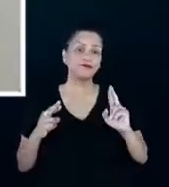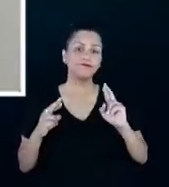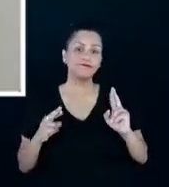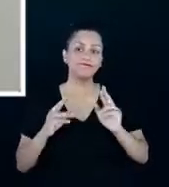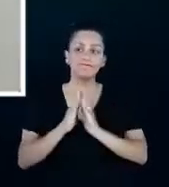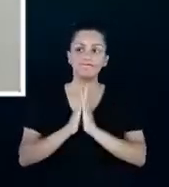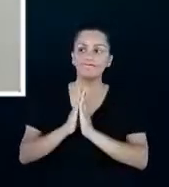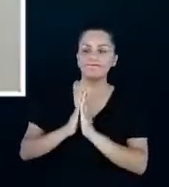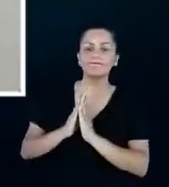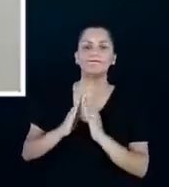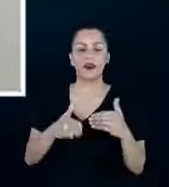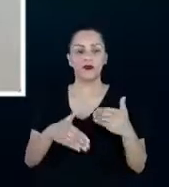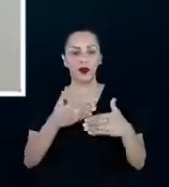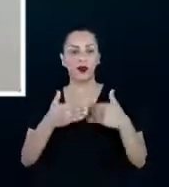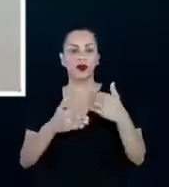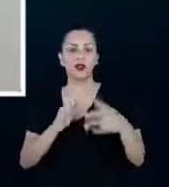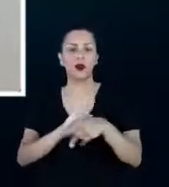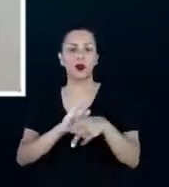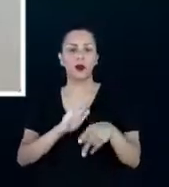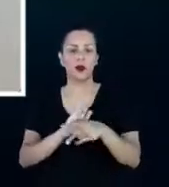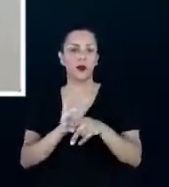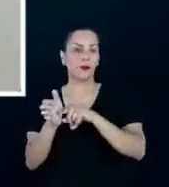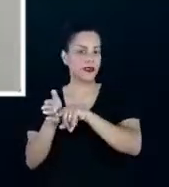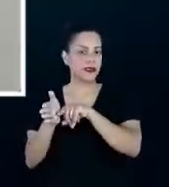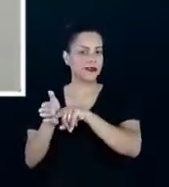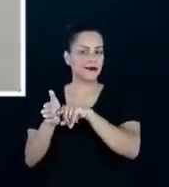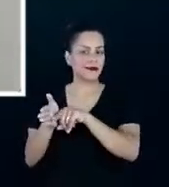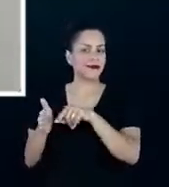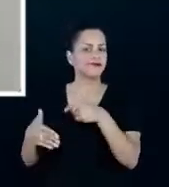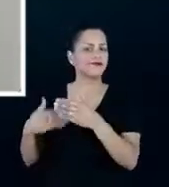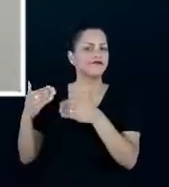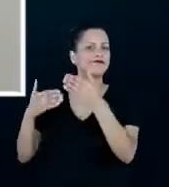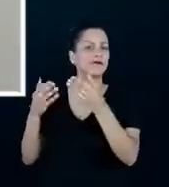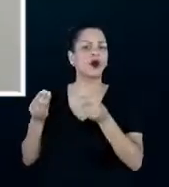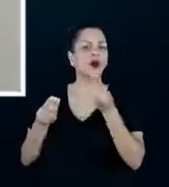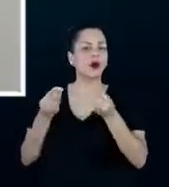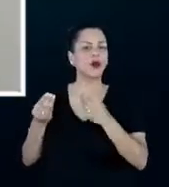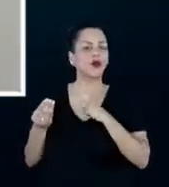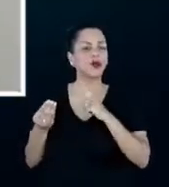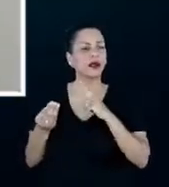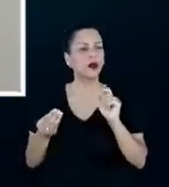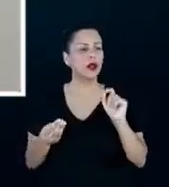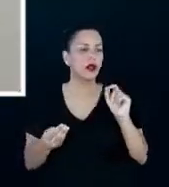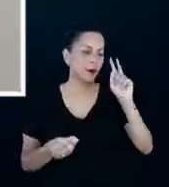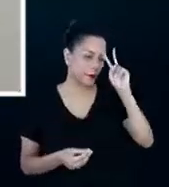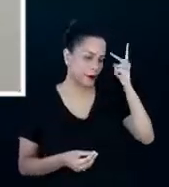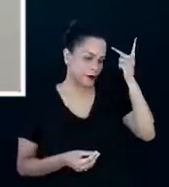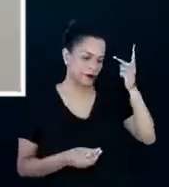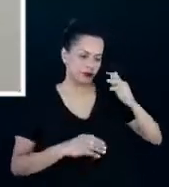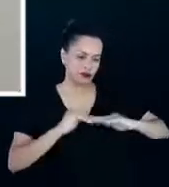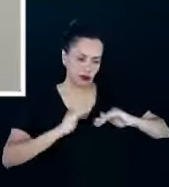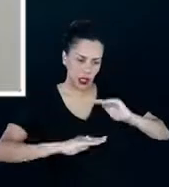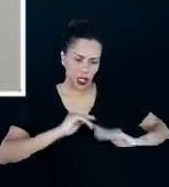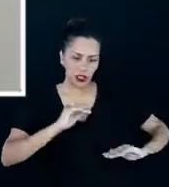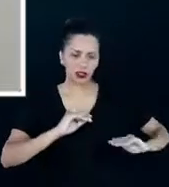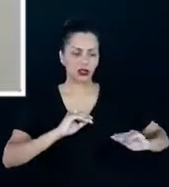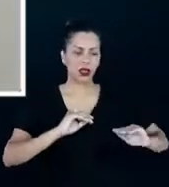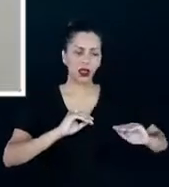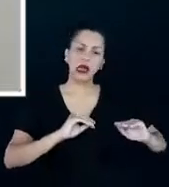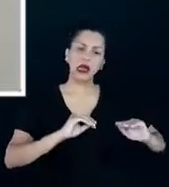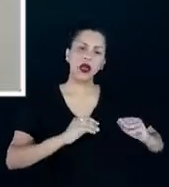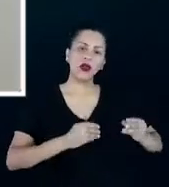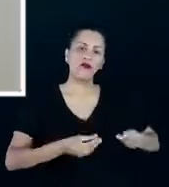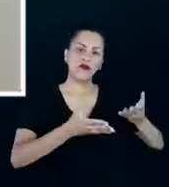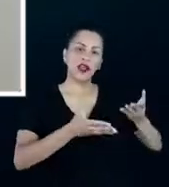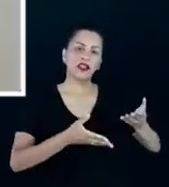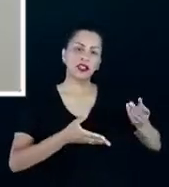de evoluções nos nossos estudos sobre mudança, então, de paradigma, que é a formação de preço por oferta de preços ao invés dos